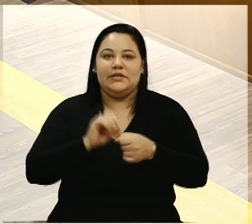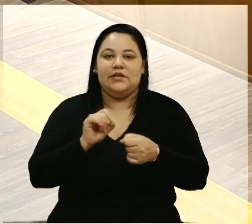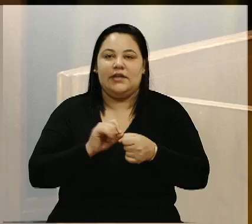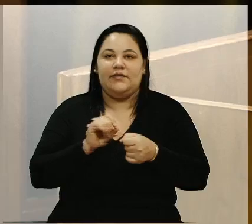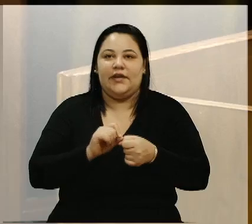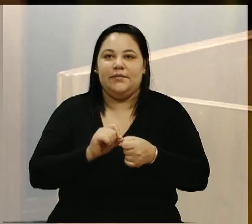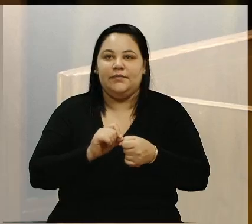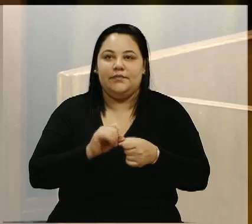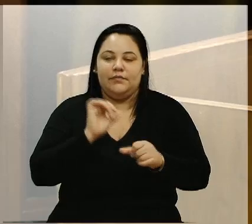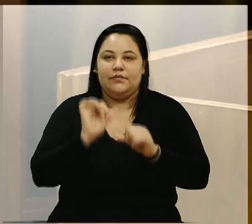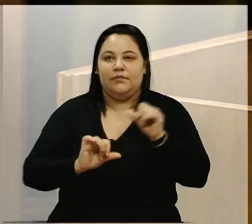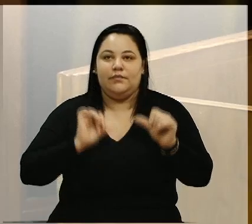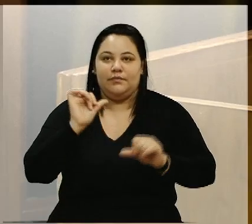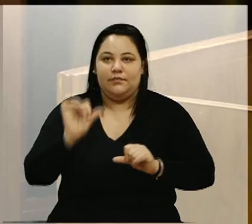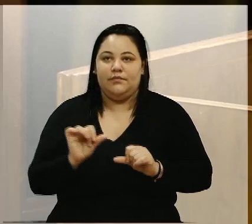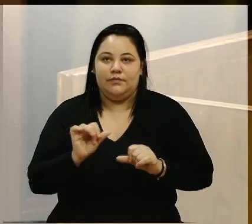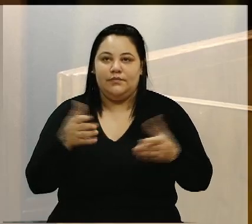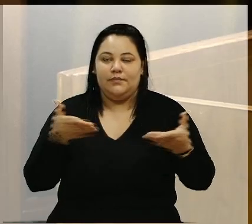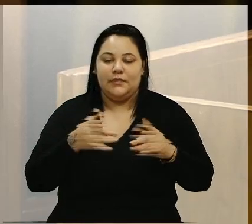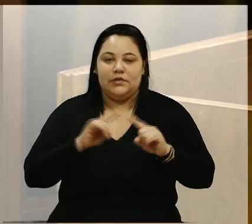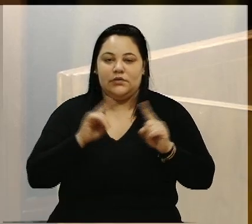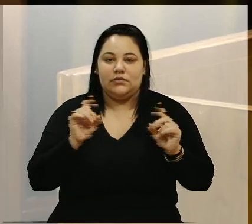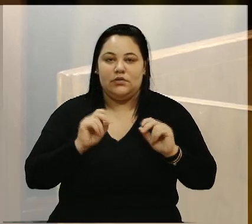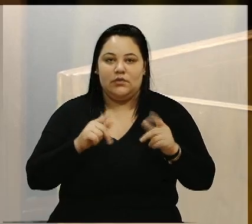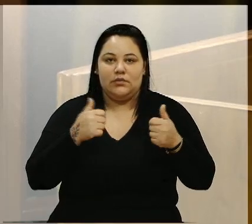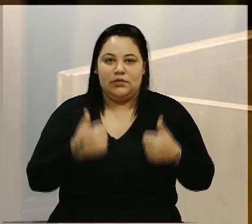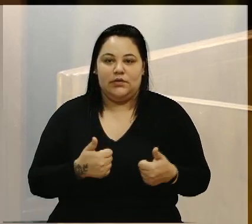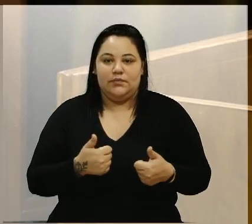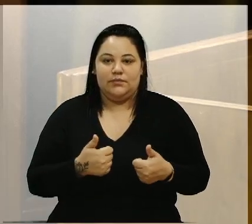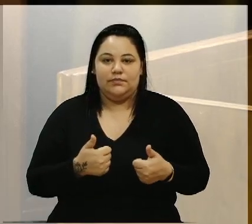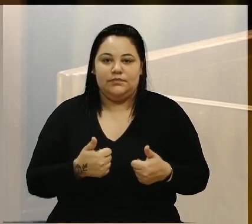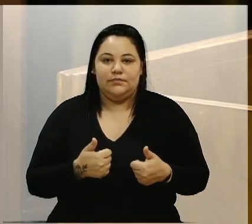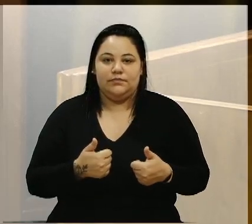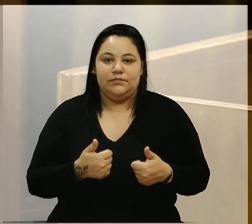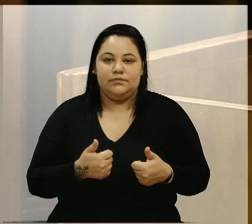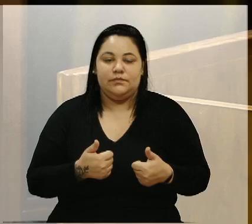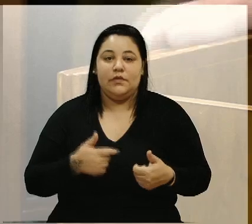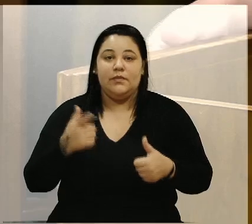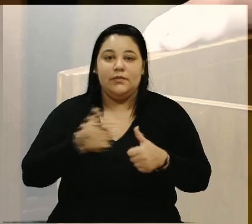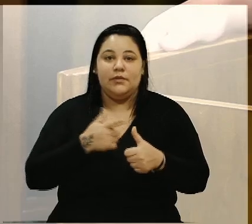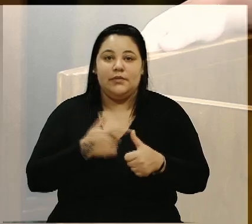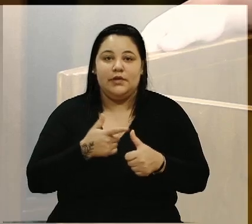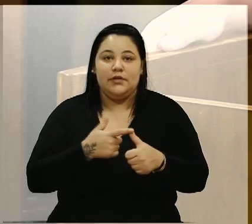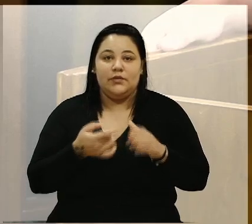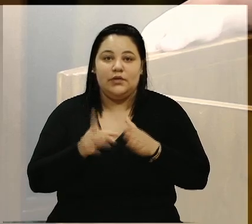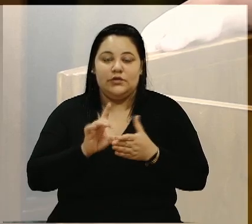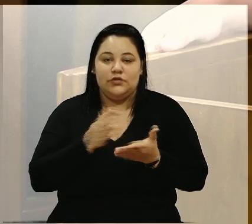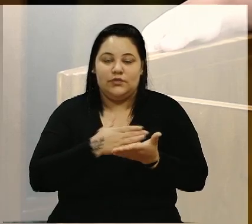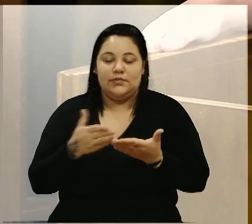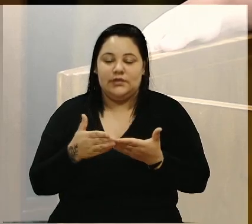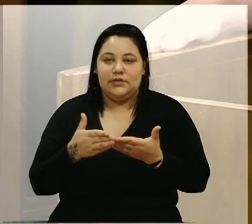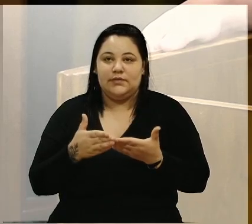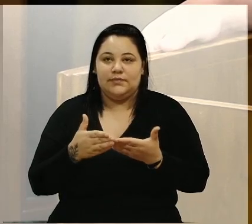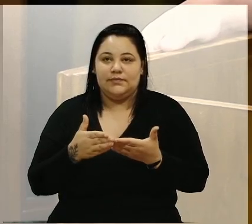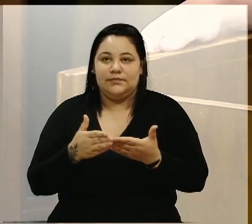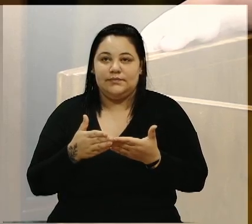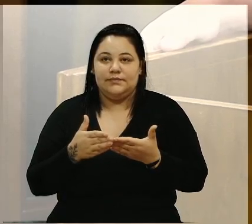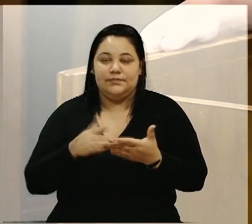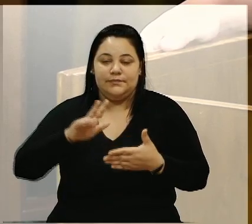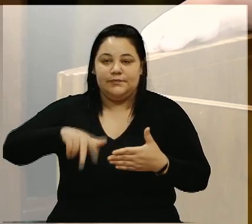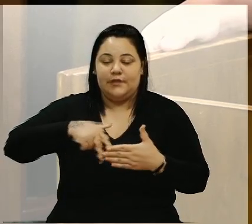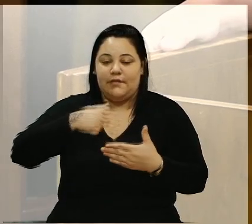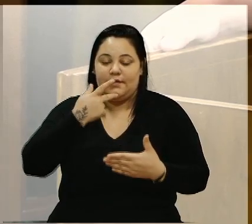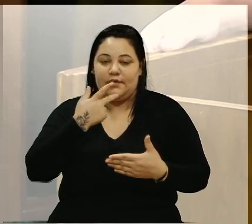está dando tudo certo. Isso que é o importante. Primeiramente, antes de começar aqui meu Grande Expediente, eu queria